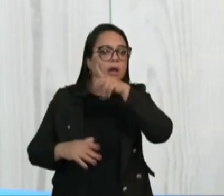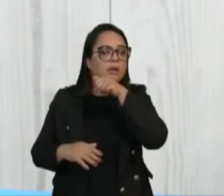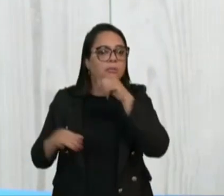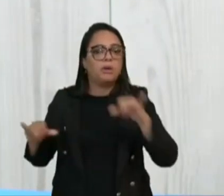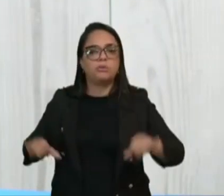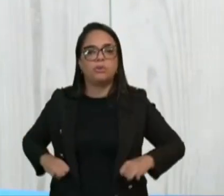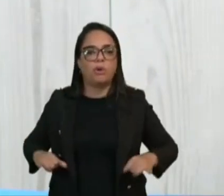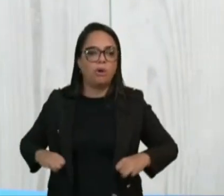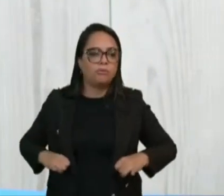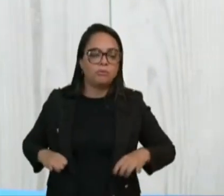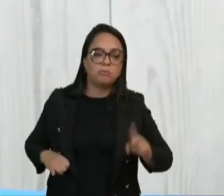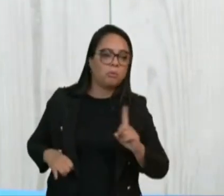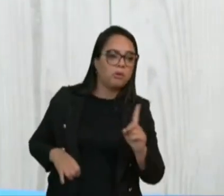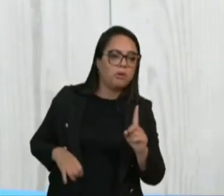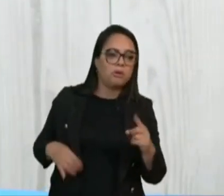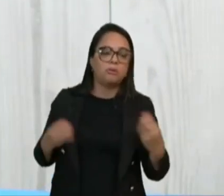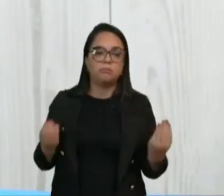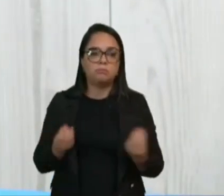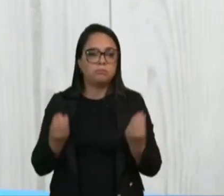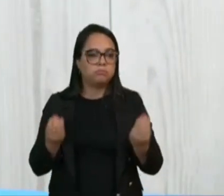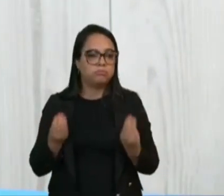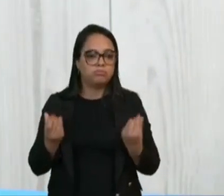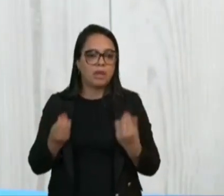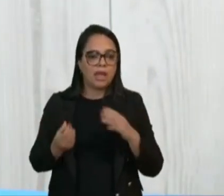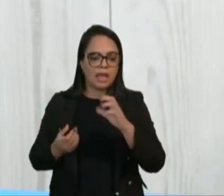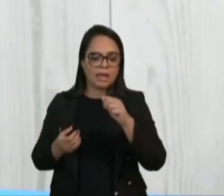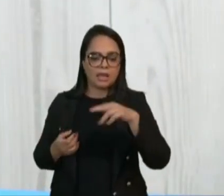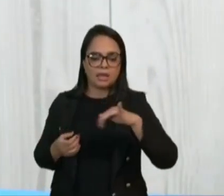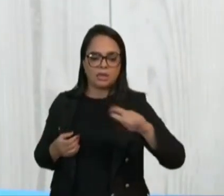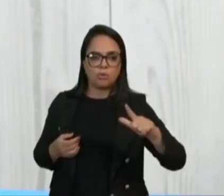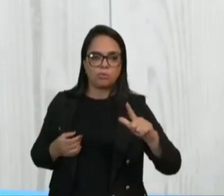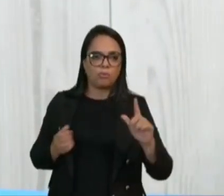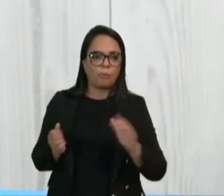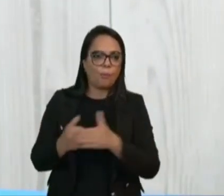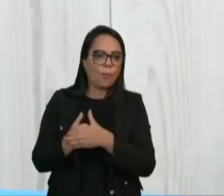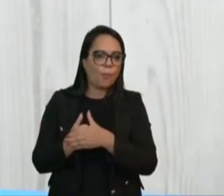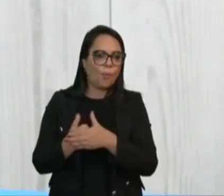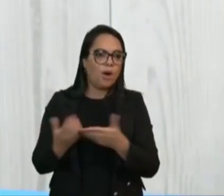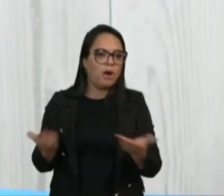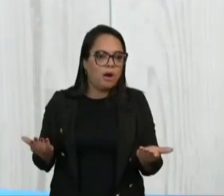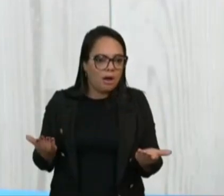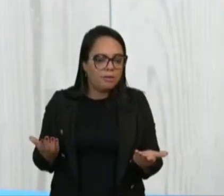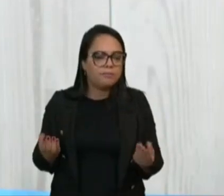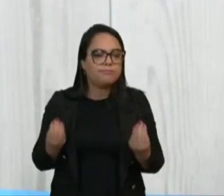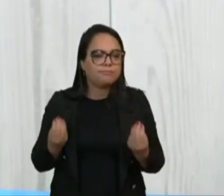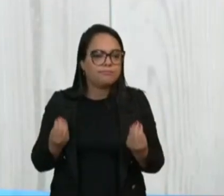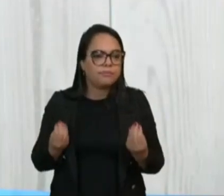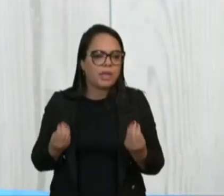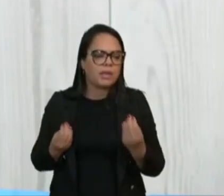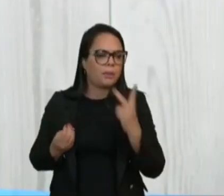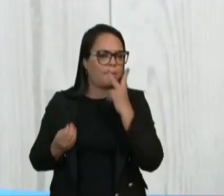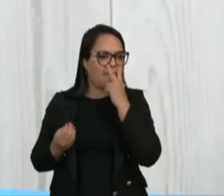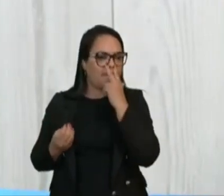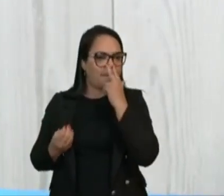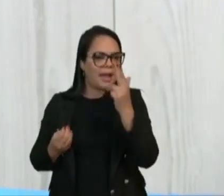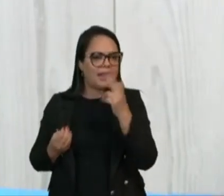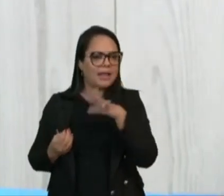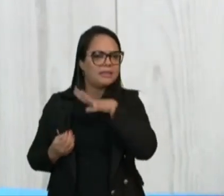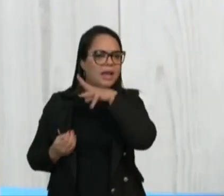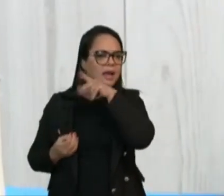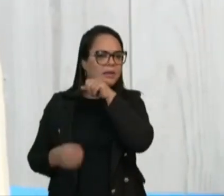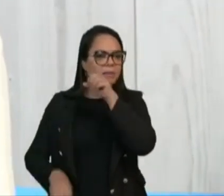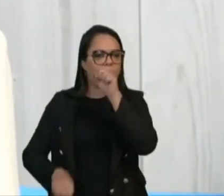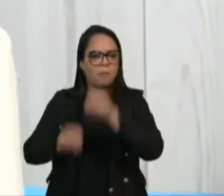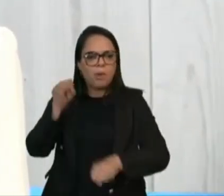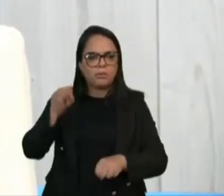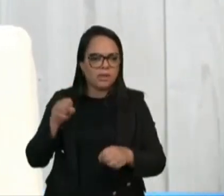tratos, se não, canis clandestinos, né? Então, quando há indícios de que o animal é tratado como maltratado,